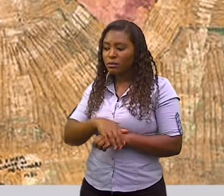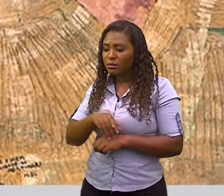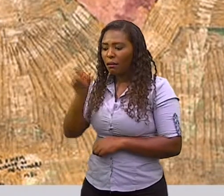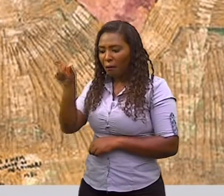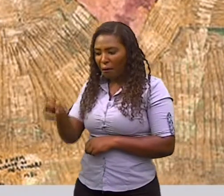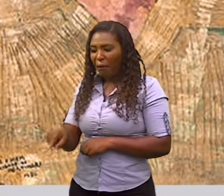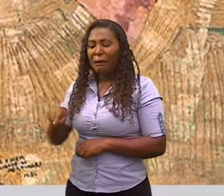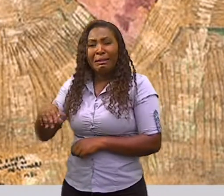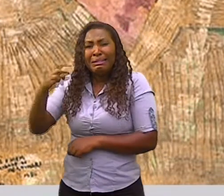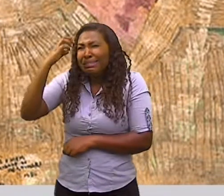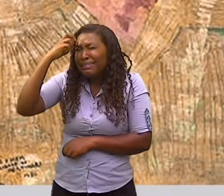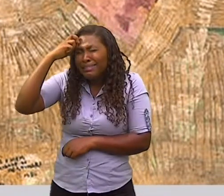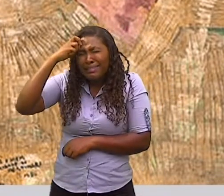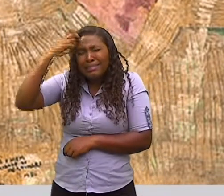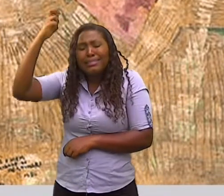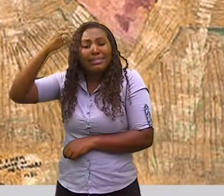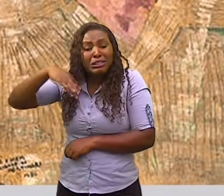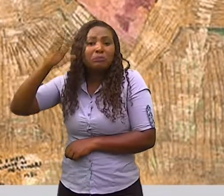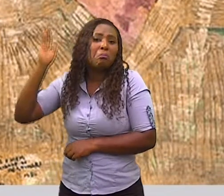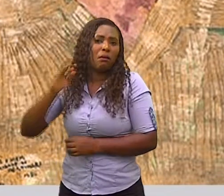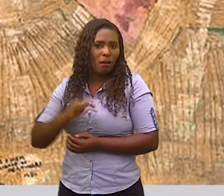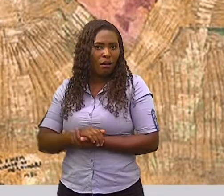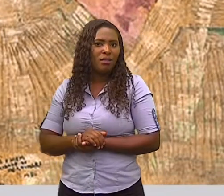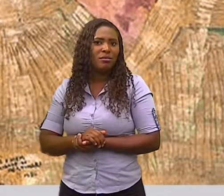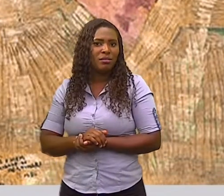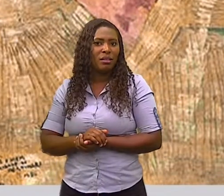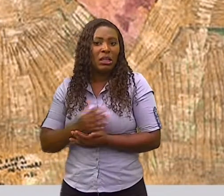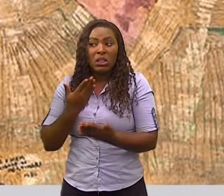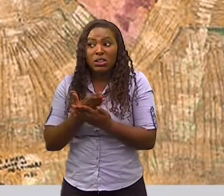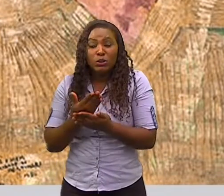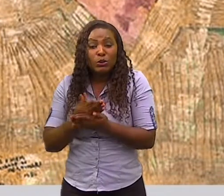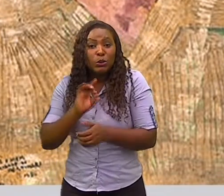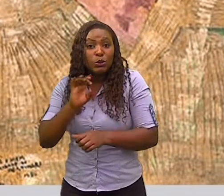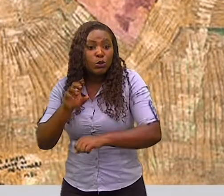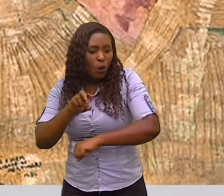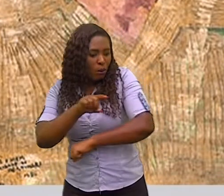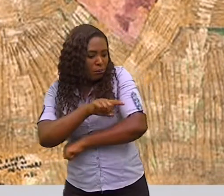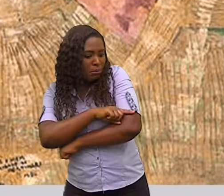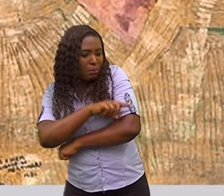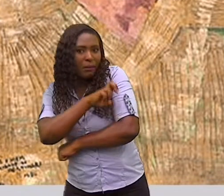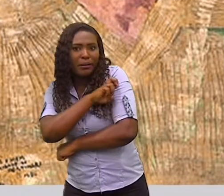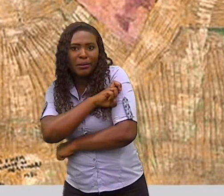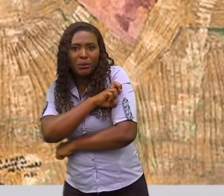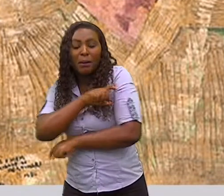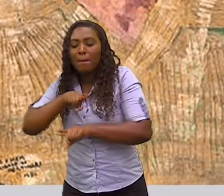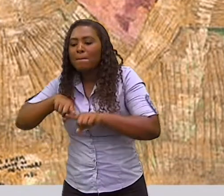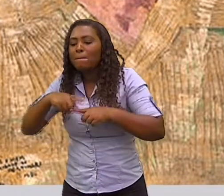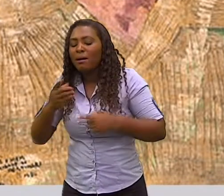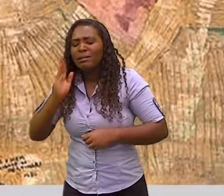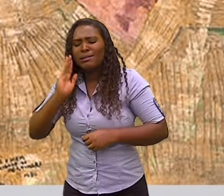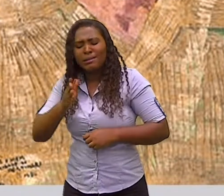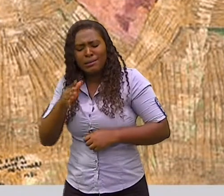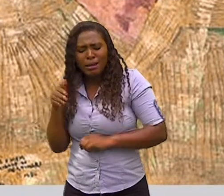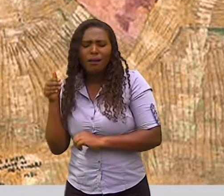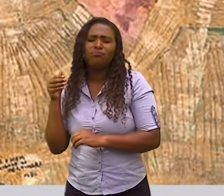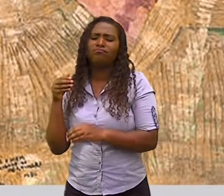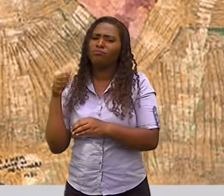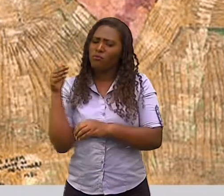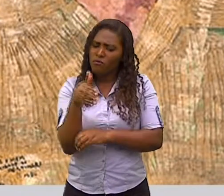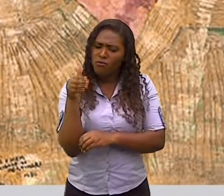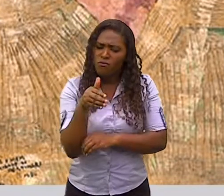início, Candinho, ele se dedicava muito ao olhar as artes e desde pequeno ele gostava de